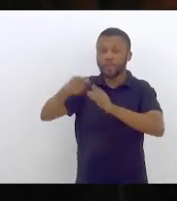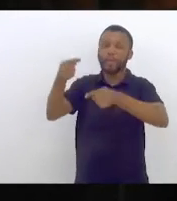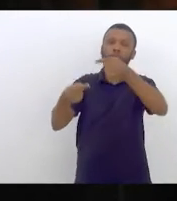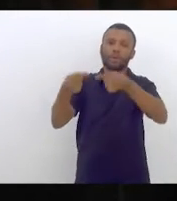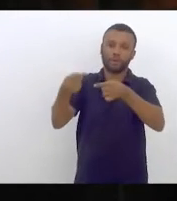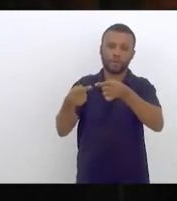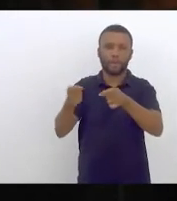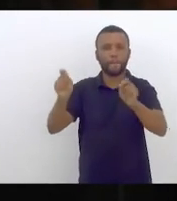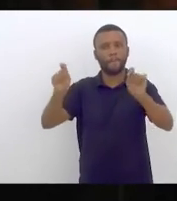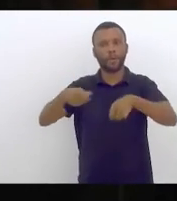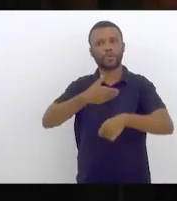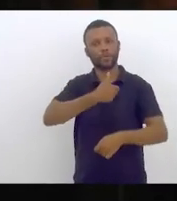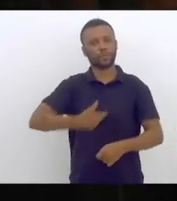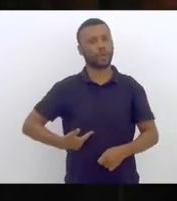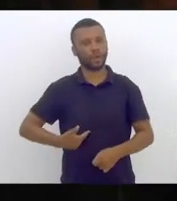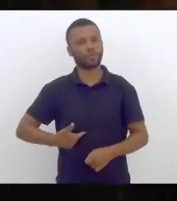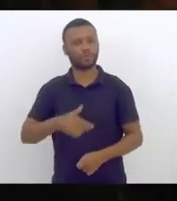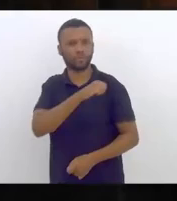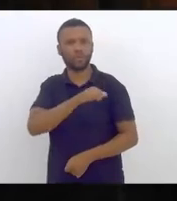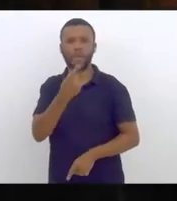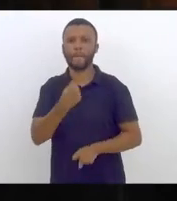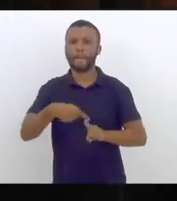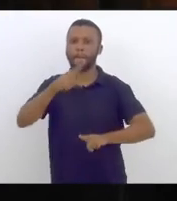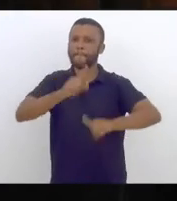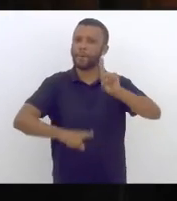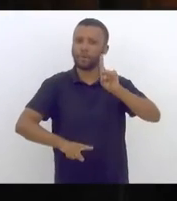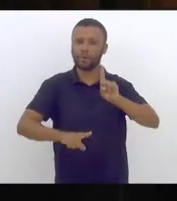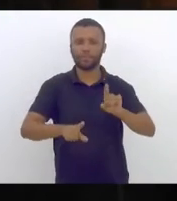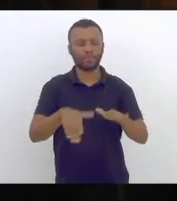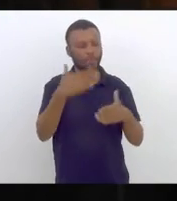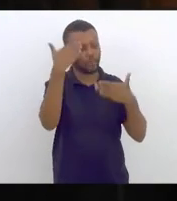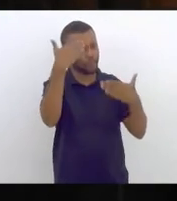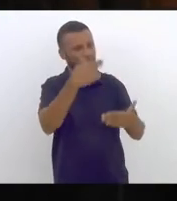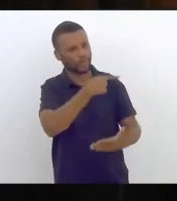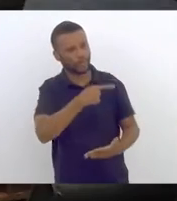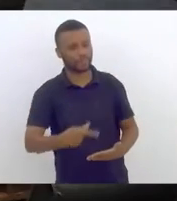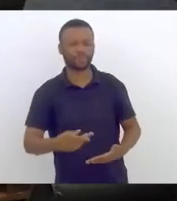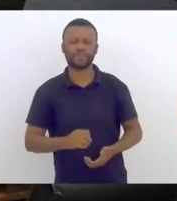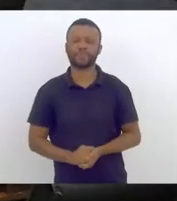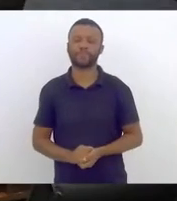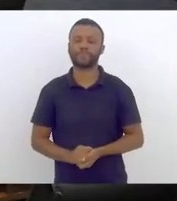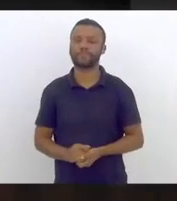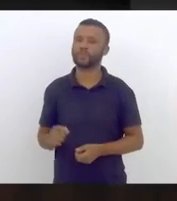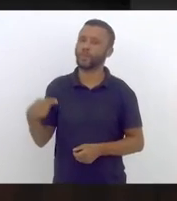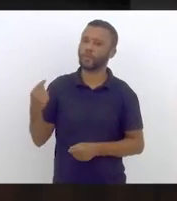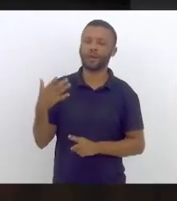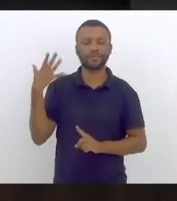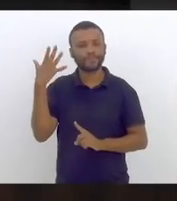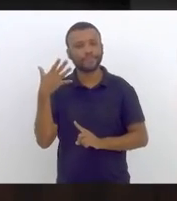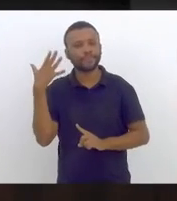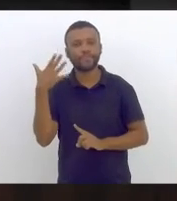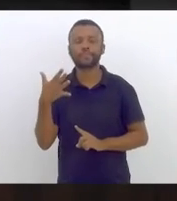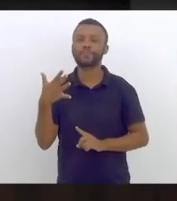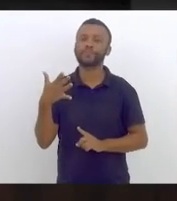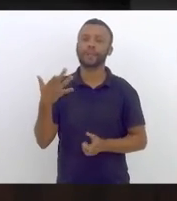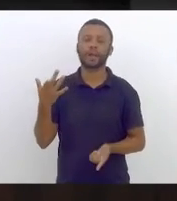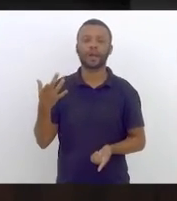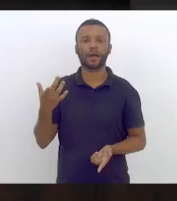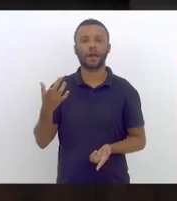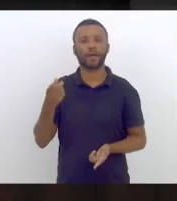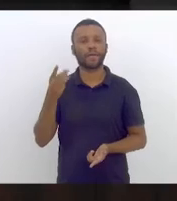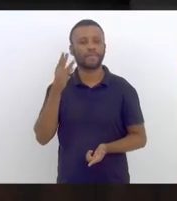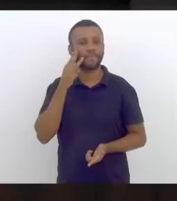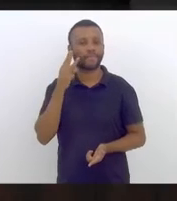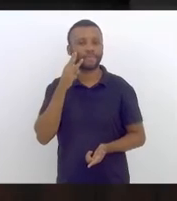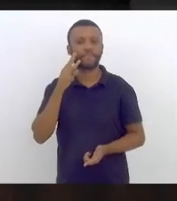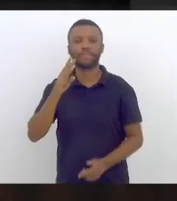levar o Estado do Rio de Janeiro para frente. Muito obrigada, senhora presidenta. Próximo orador inscrito é o nobre deputado Valdec